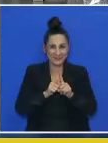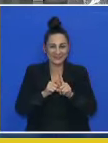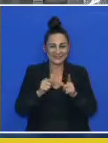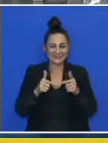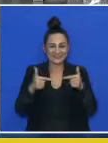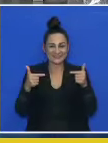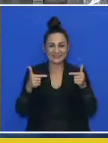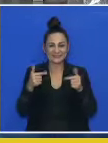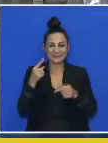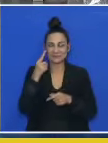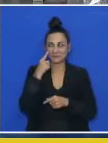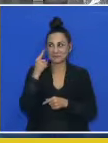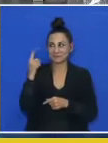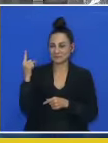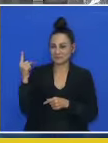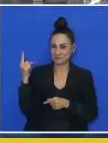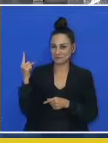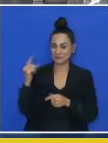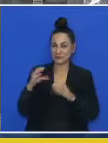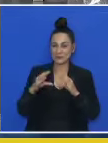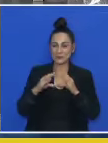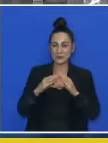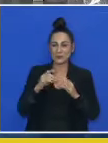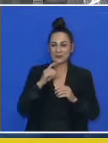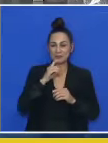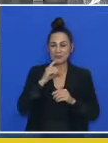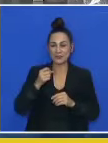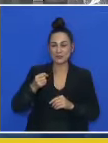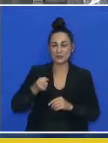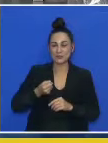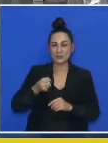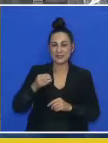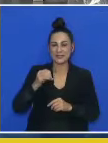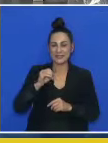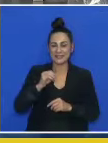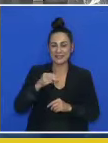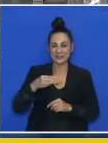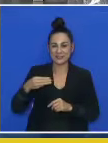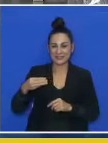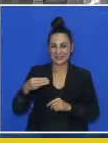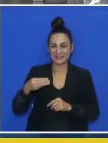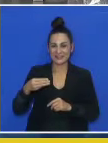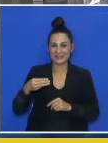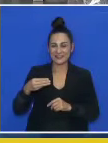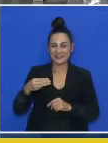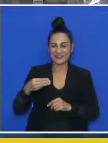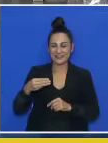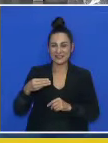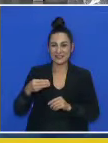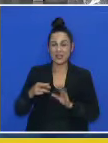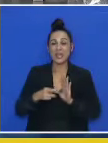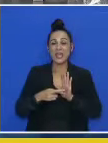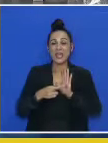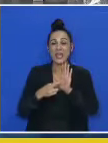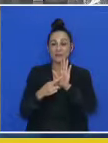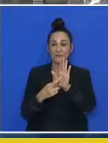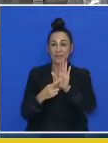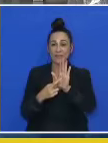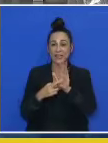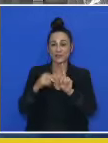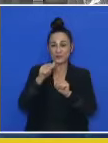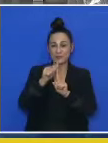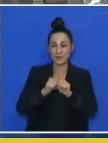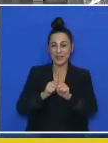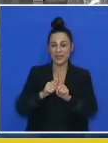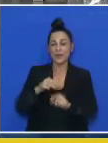sorte? Bola verde, 03. Verde, 03. E o mês